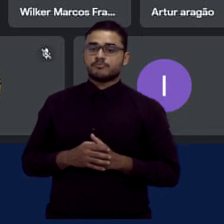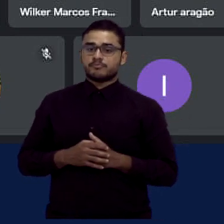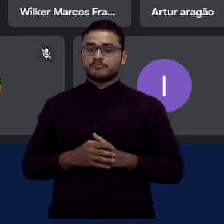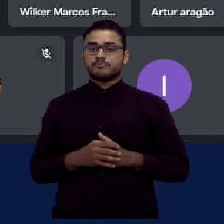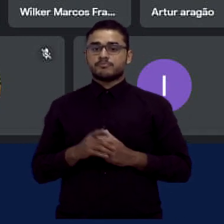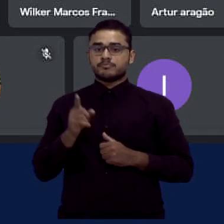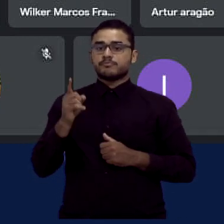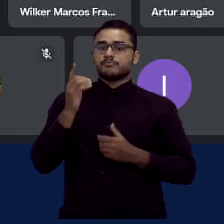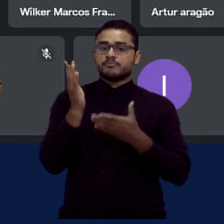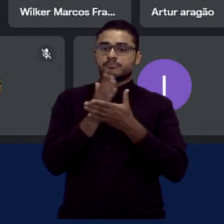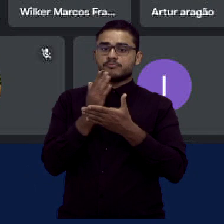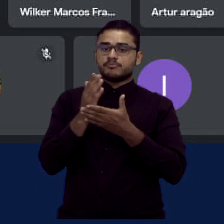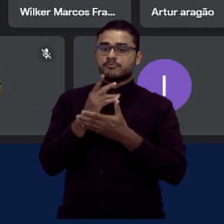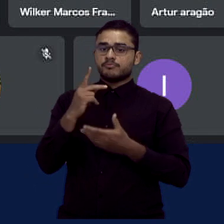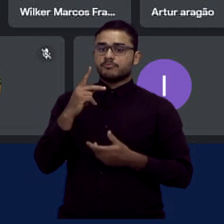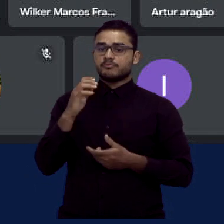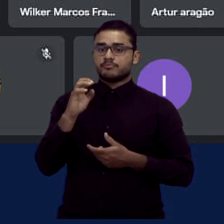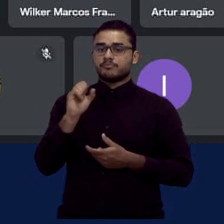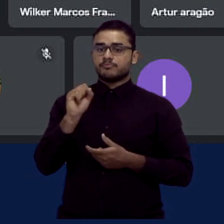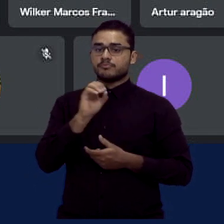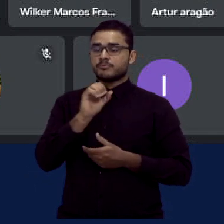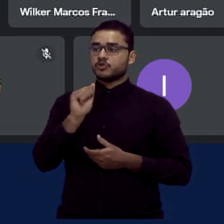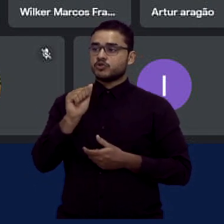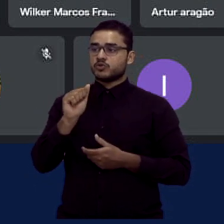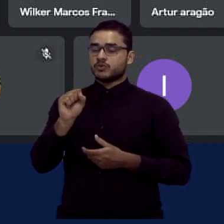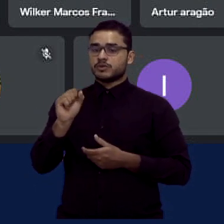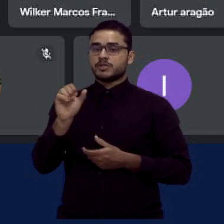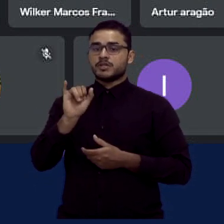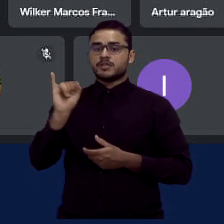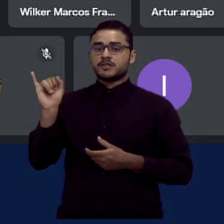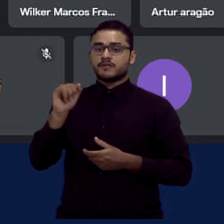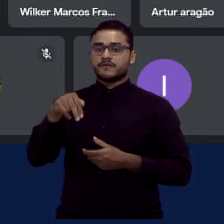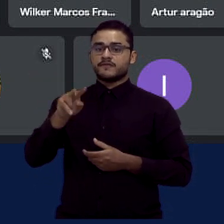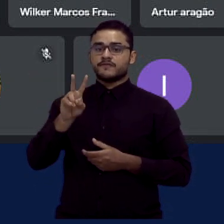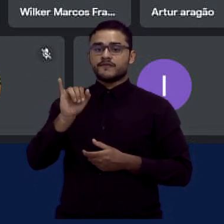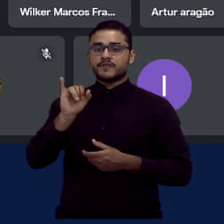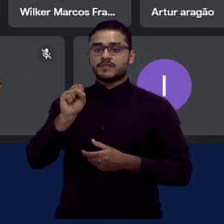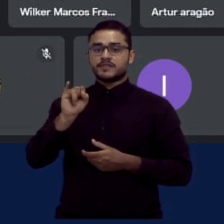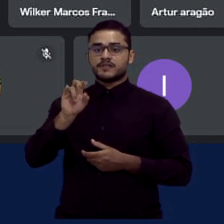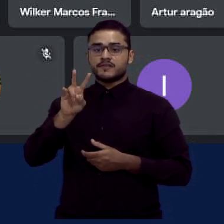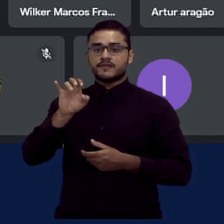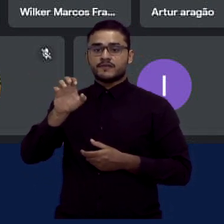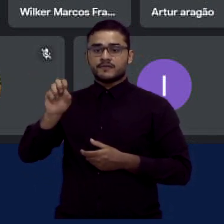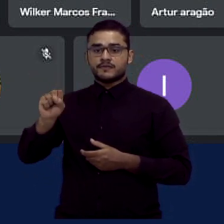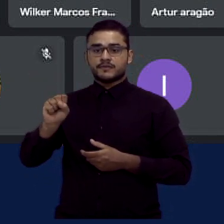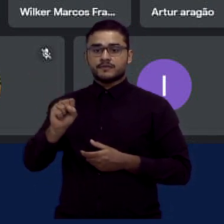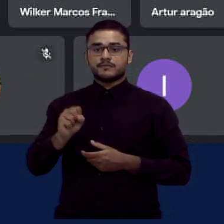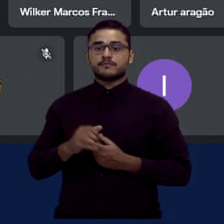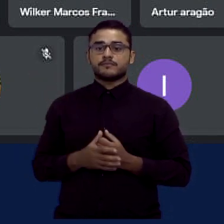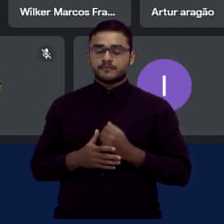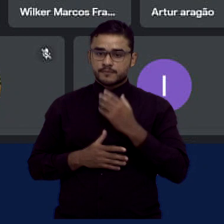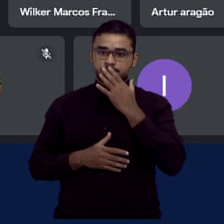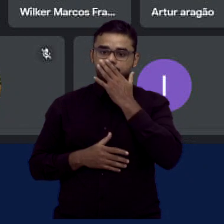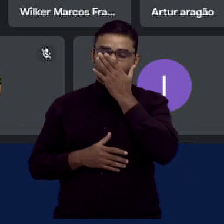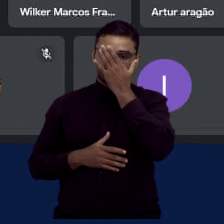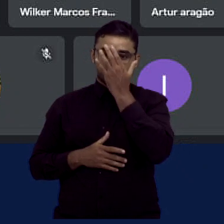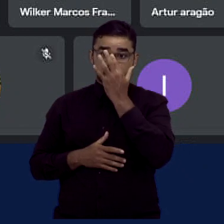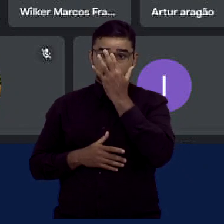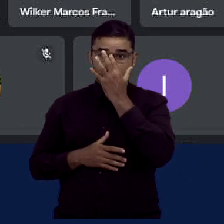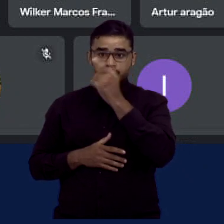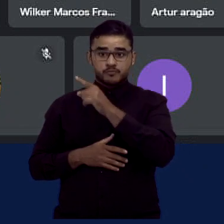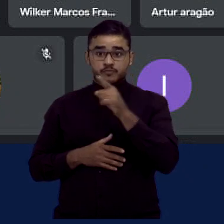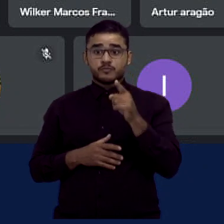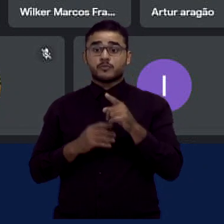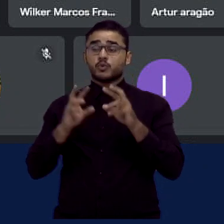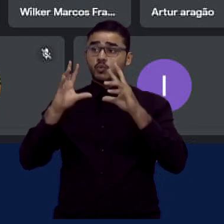Eu acho que é Invisible People mesmo. Pessoas Invisíveis. Inclusive, toda a obra do Will Eisner foi publicada recentemente pela Devir. Então, vale a pena